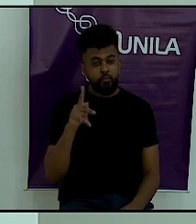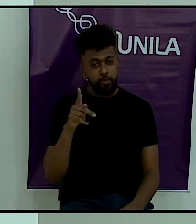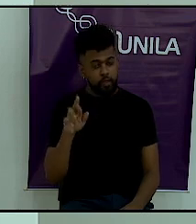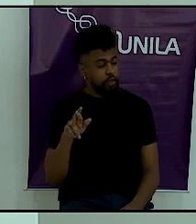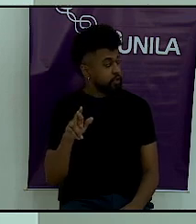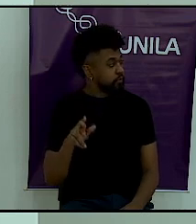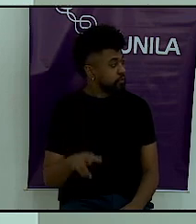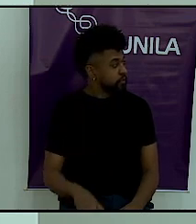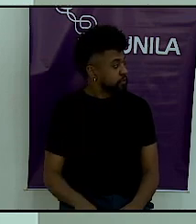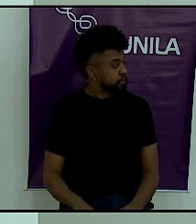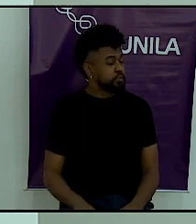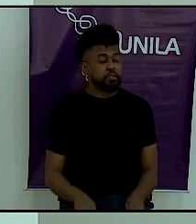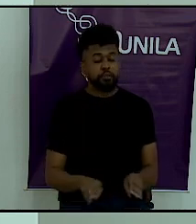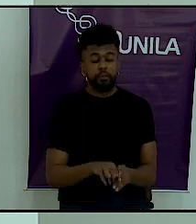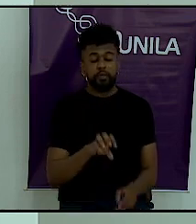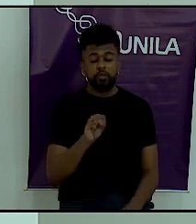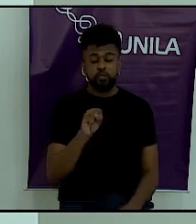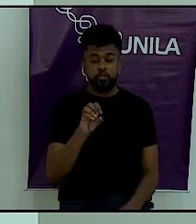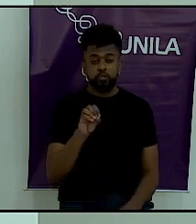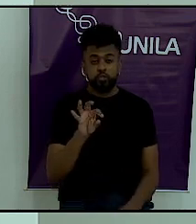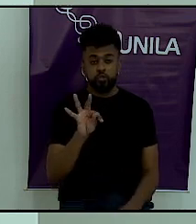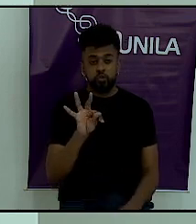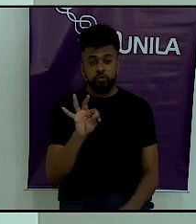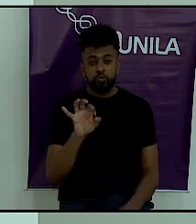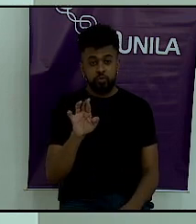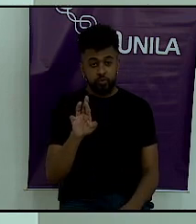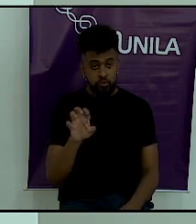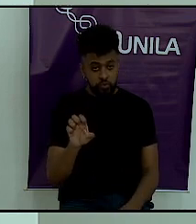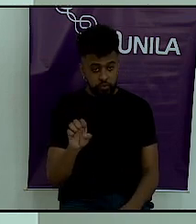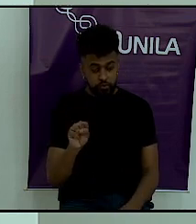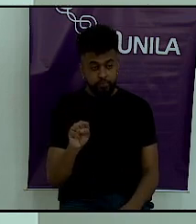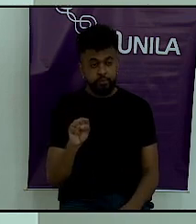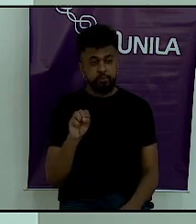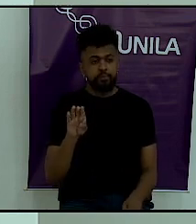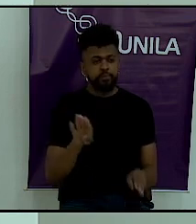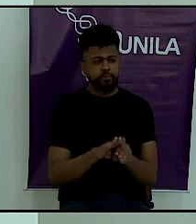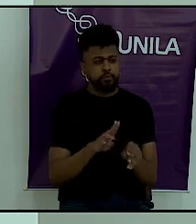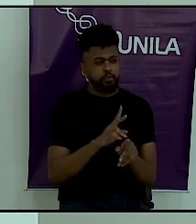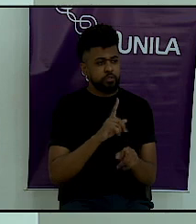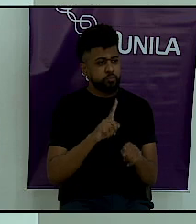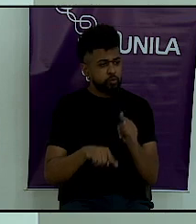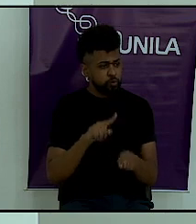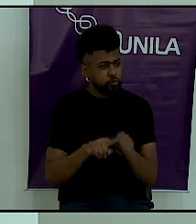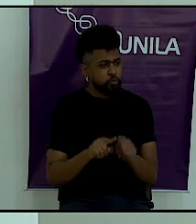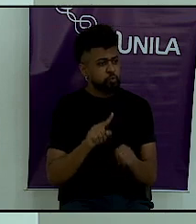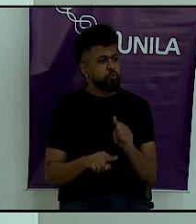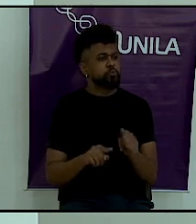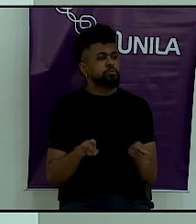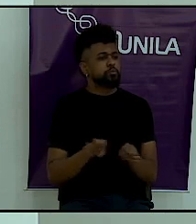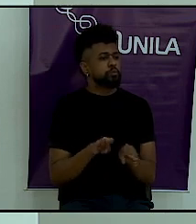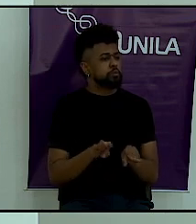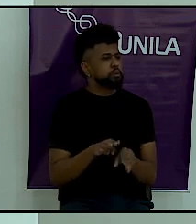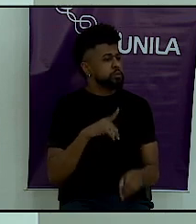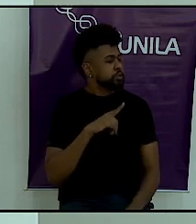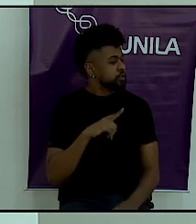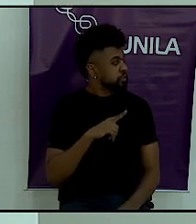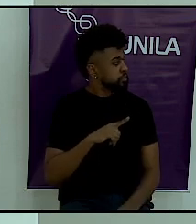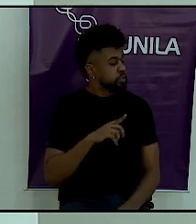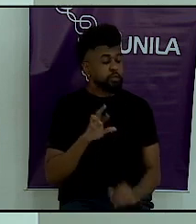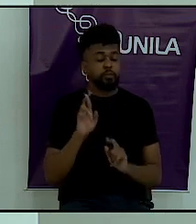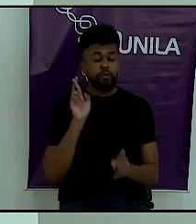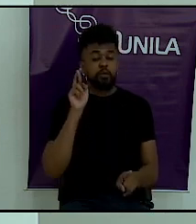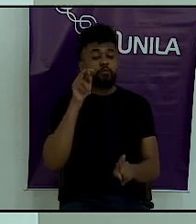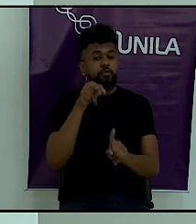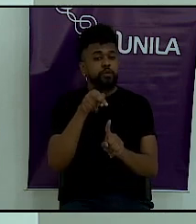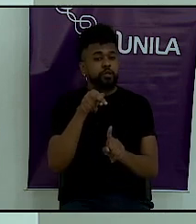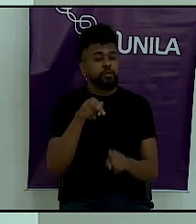Covidence é o software basicamente utilizado quando se produz algumas dessas evidências. A HT Analyze também é uma referência em